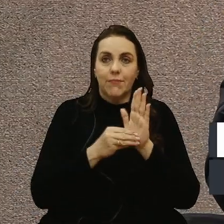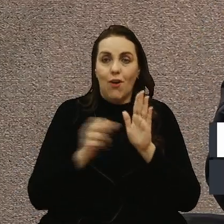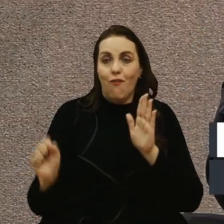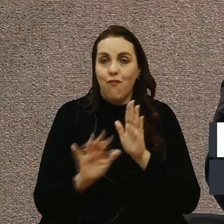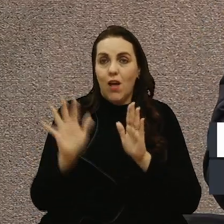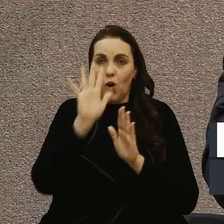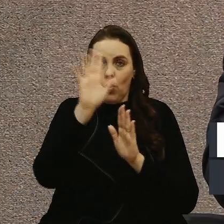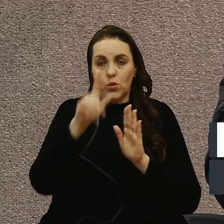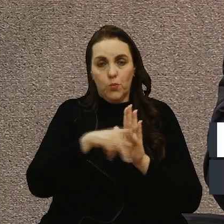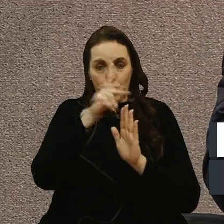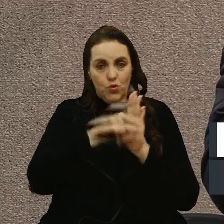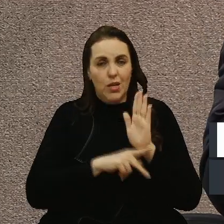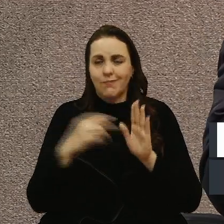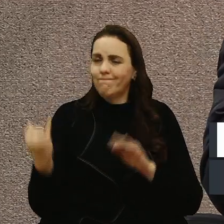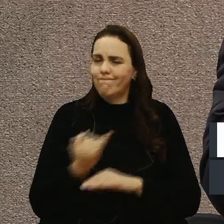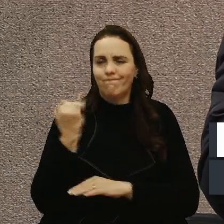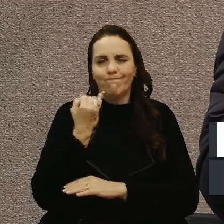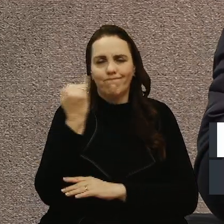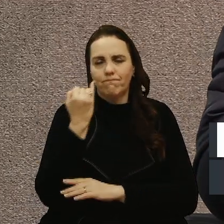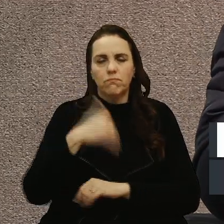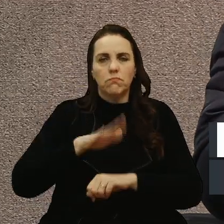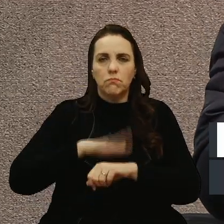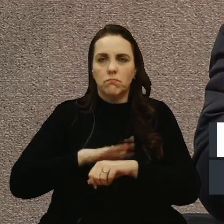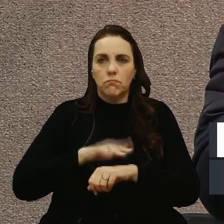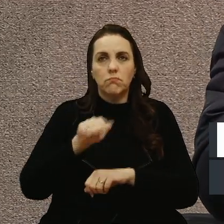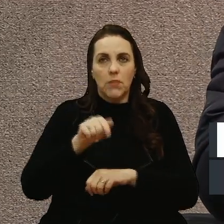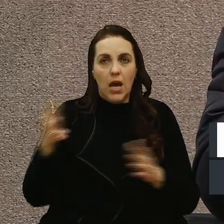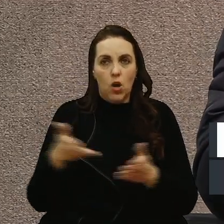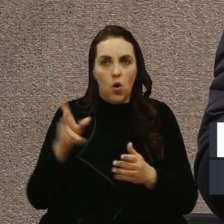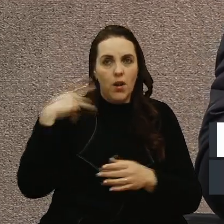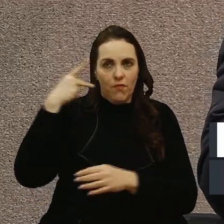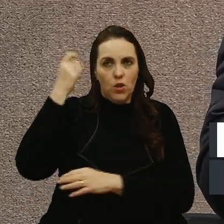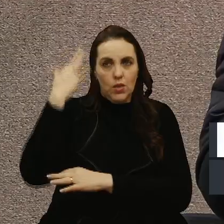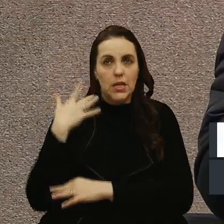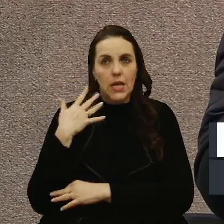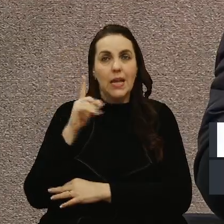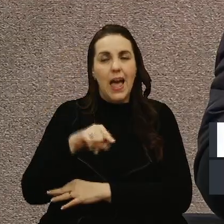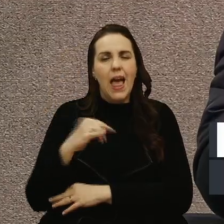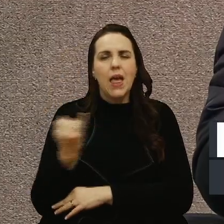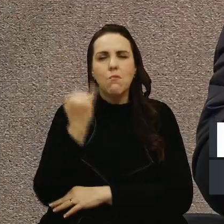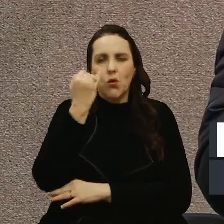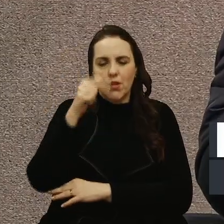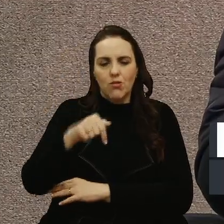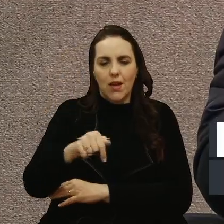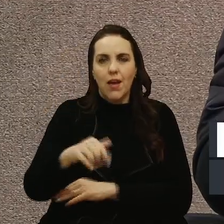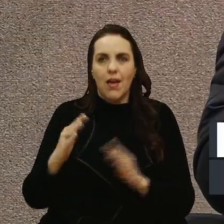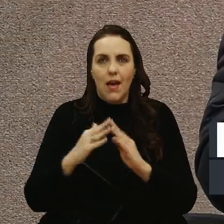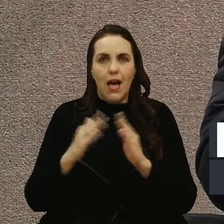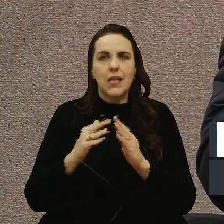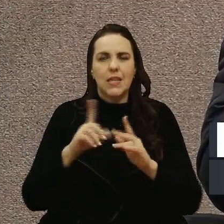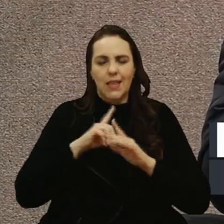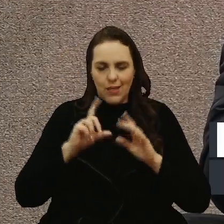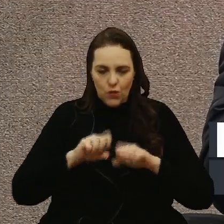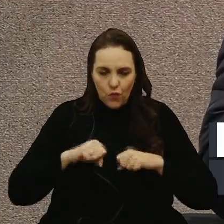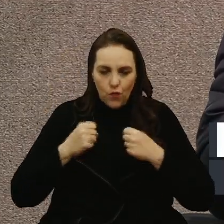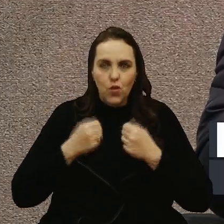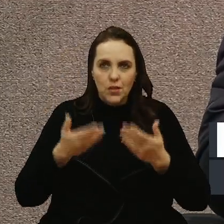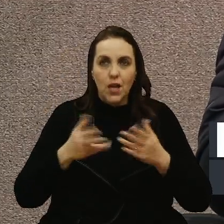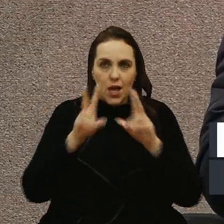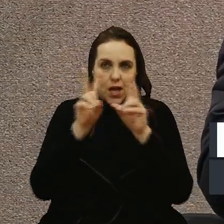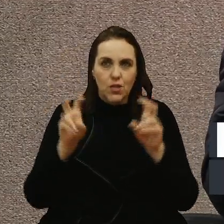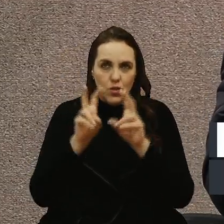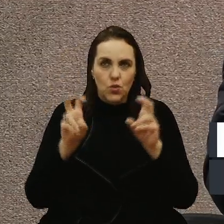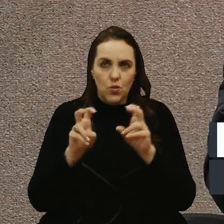suma importância e que vem no momento, vereador, aqui, eu julgo importante, onde essa casa tem se debruçado sobre esse assunto, criando uma